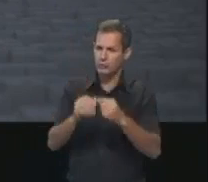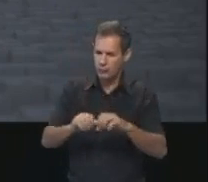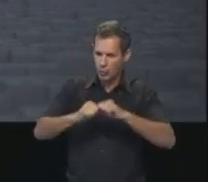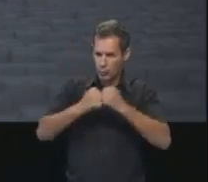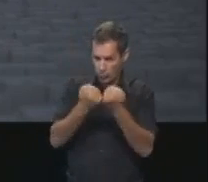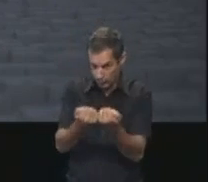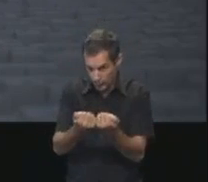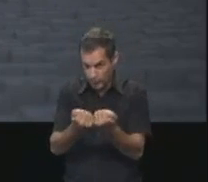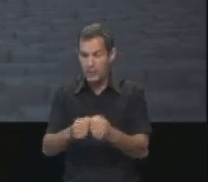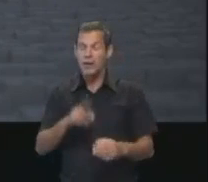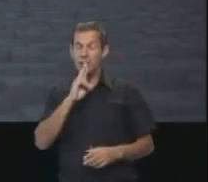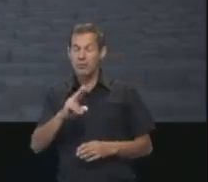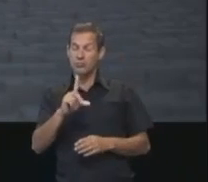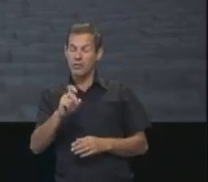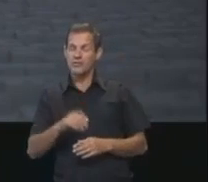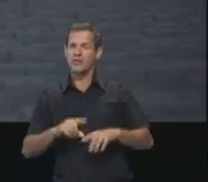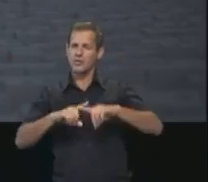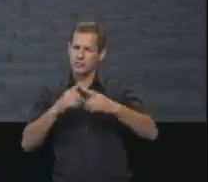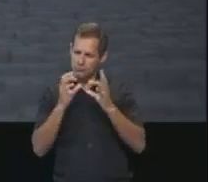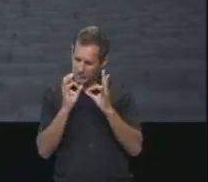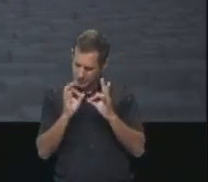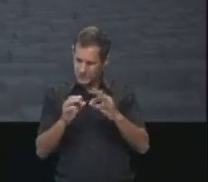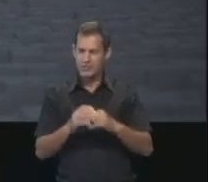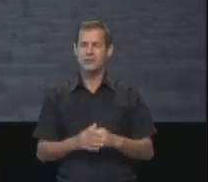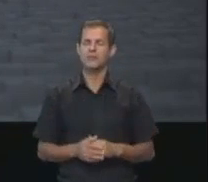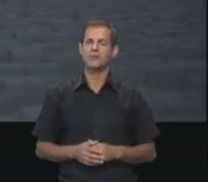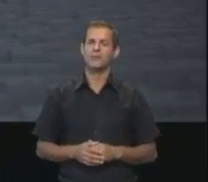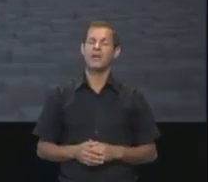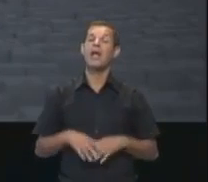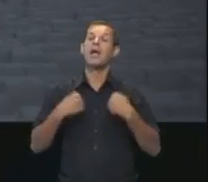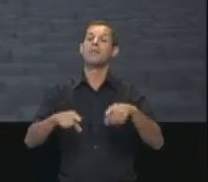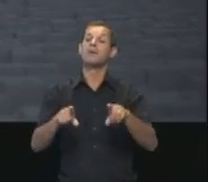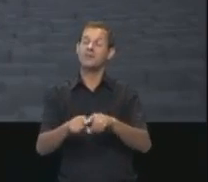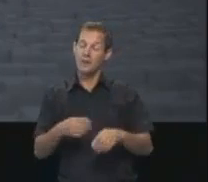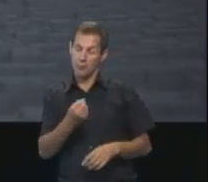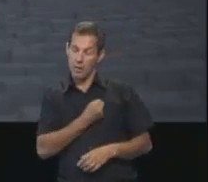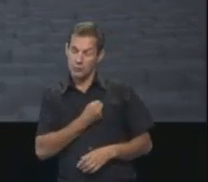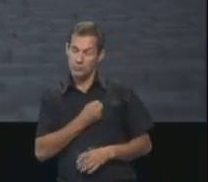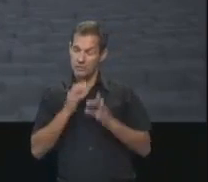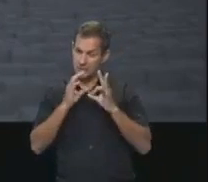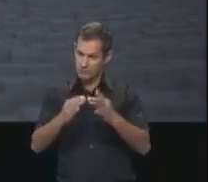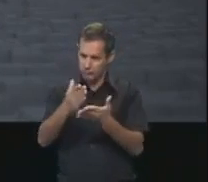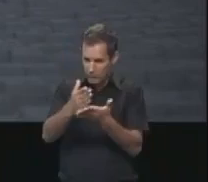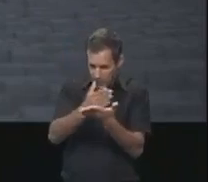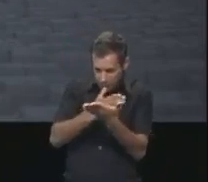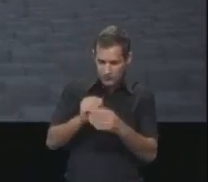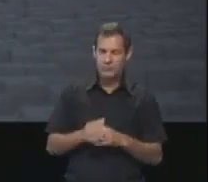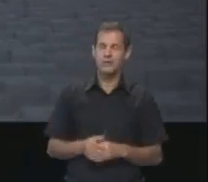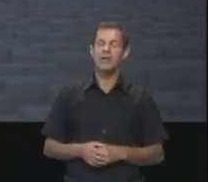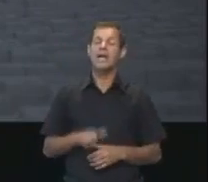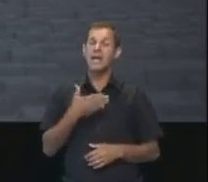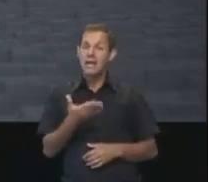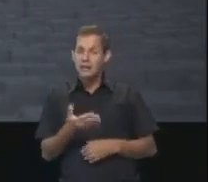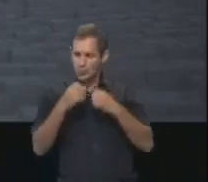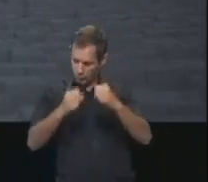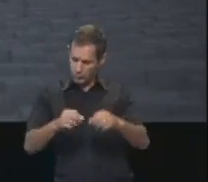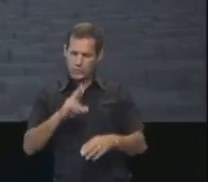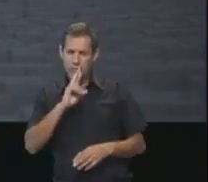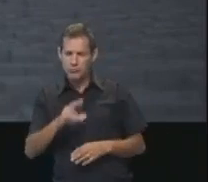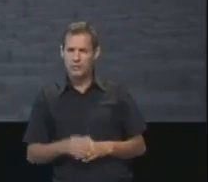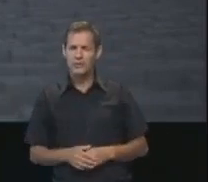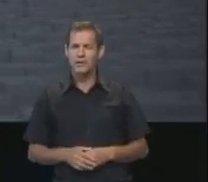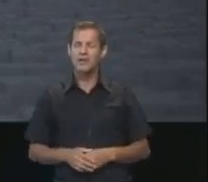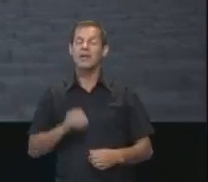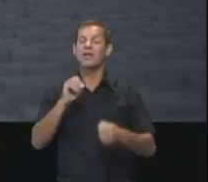do pão. Para que o resultado seja o mais preciso possível, precisamos do número máximo de fatias. Então, podemos resolver